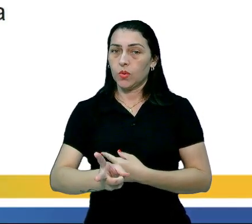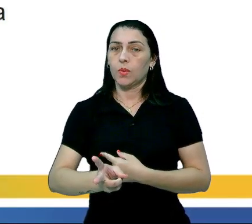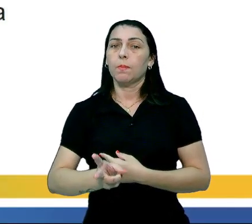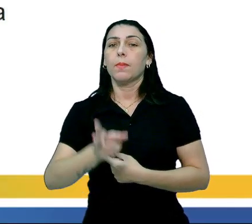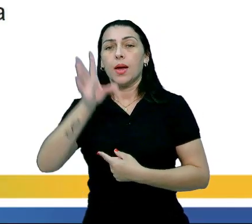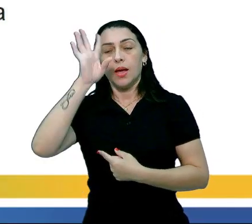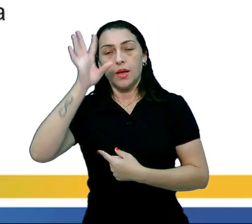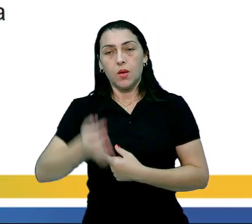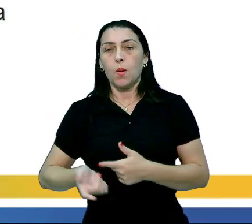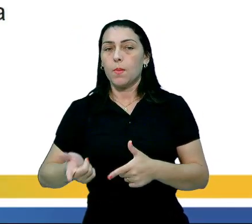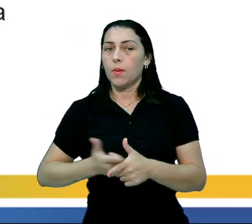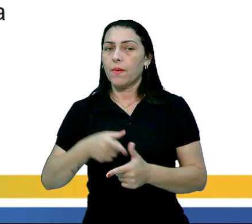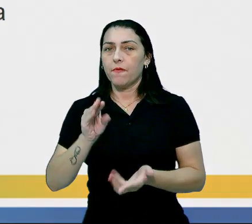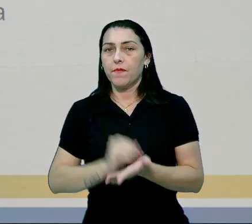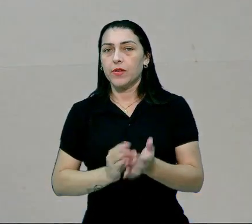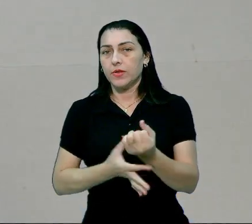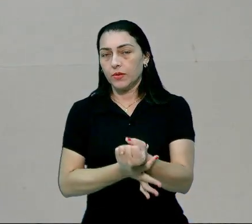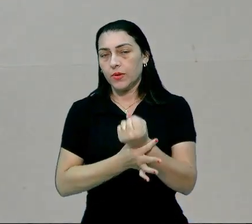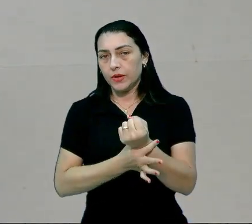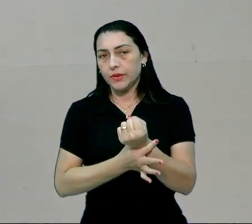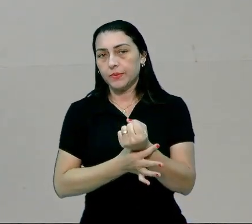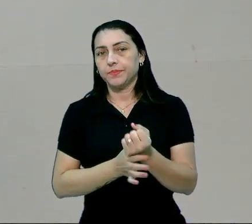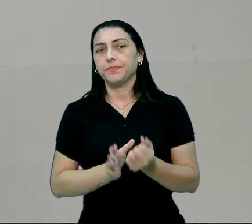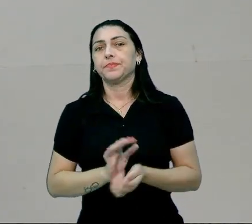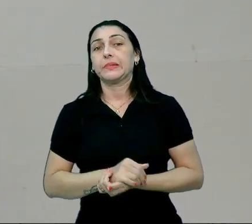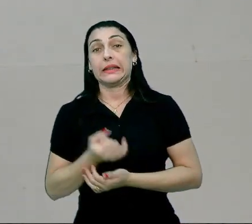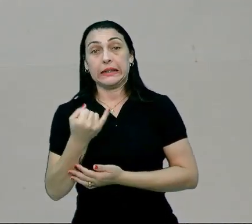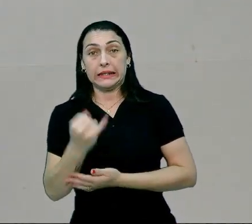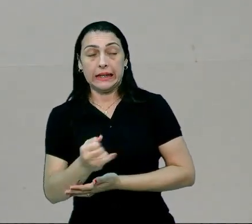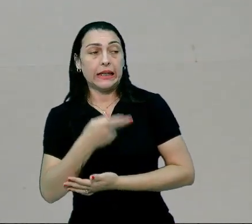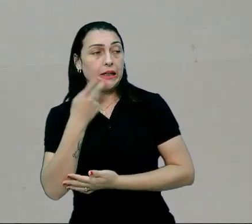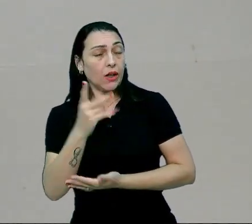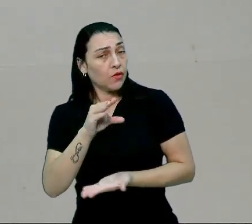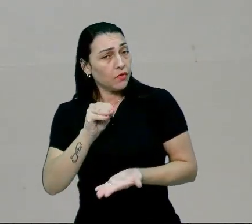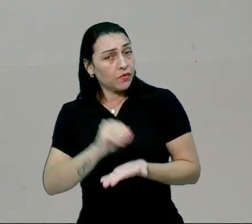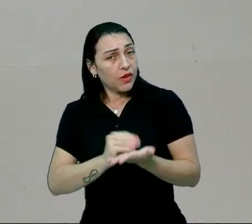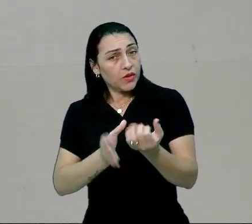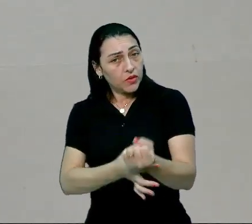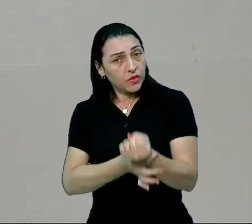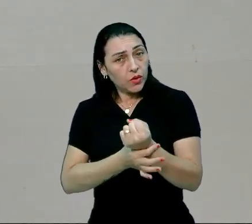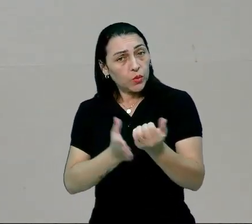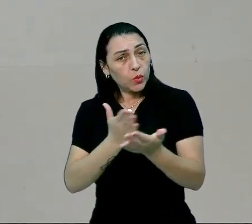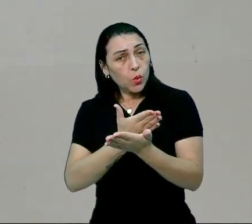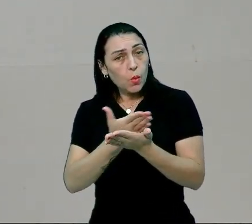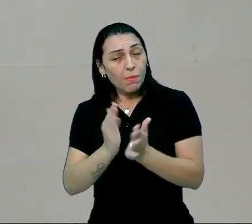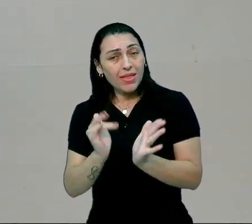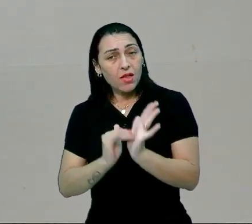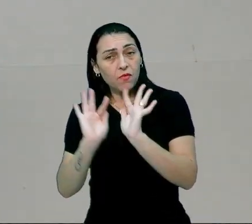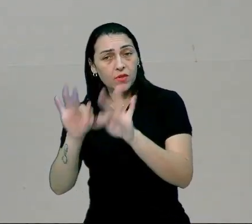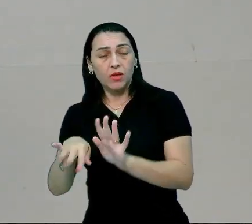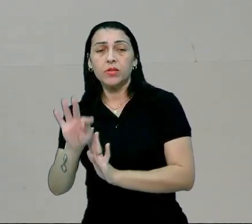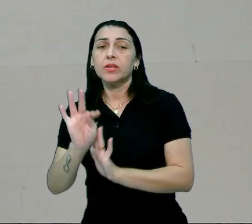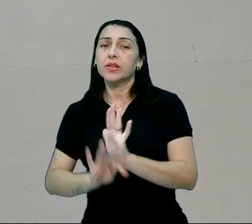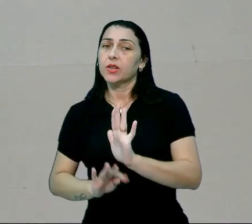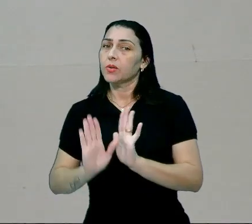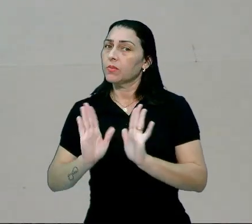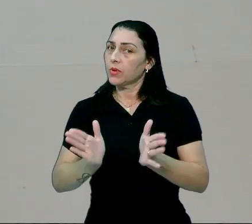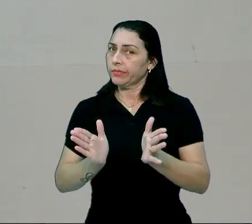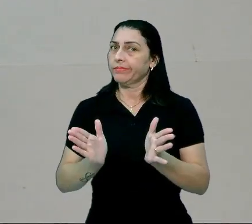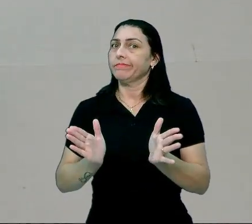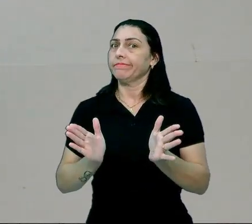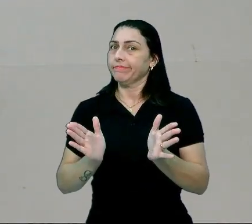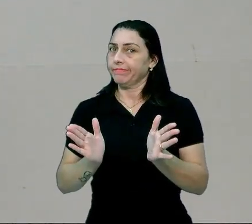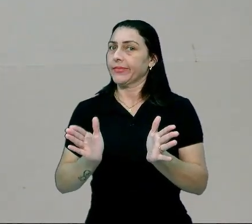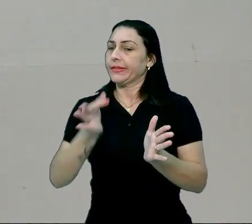para resolver o problema da falta de segurança. Se ele está falando de falta de segurança do início ao final do texto, essa daqui, gente, brilhou,